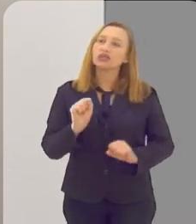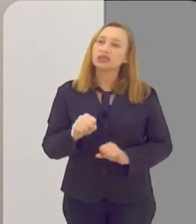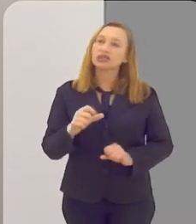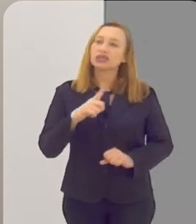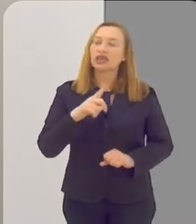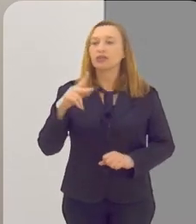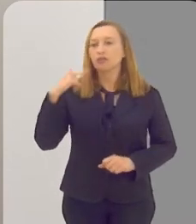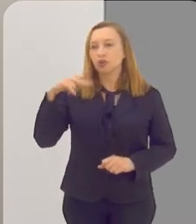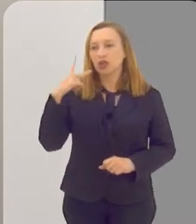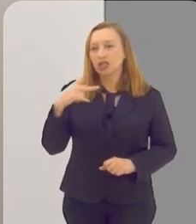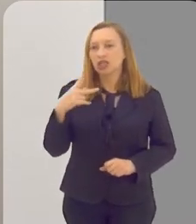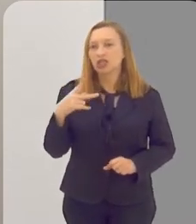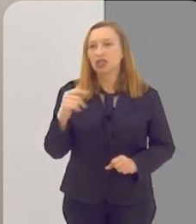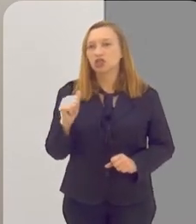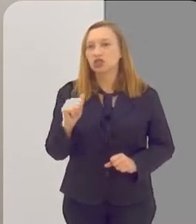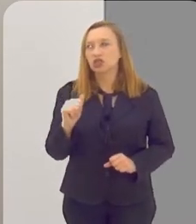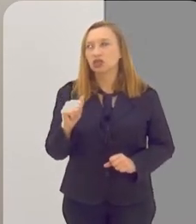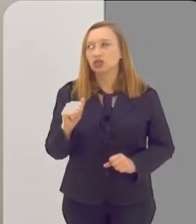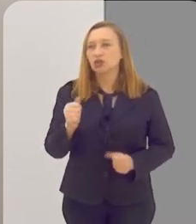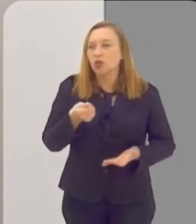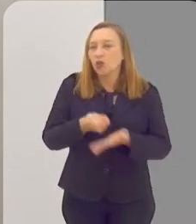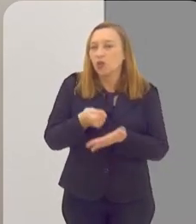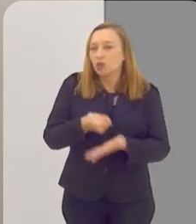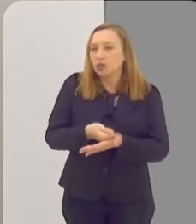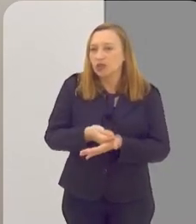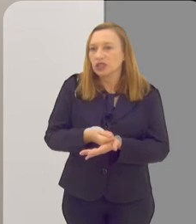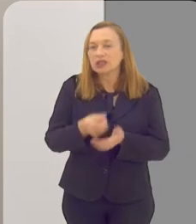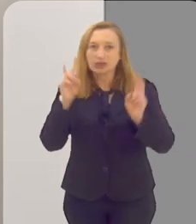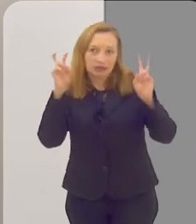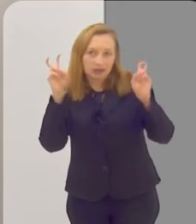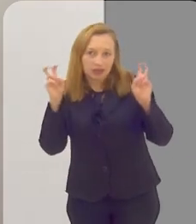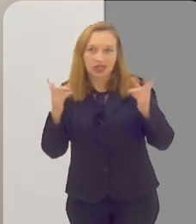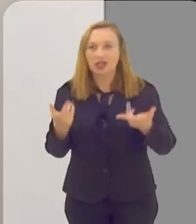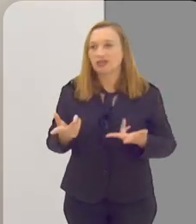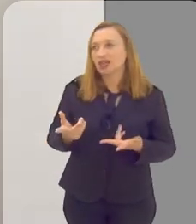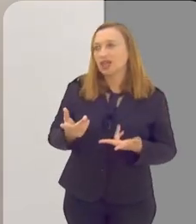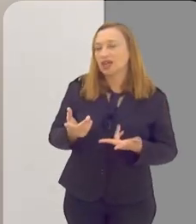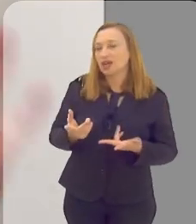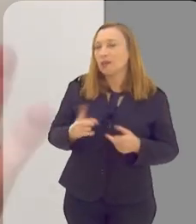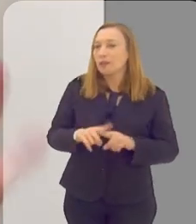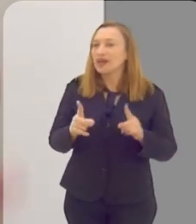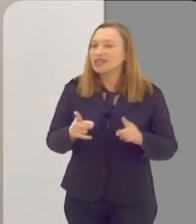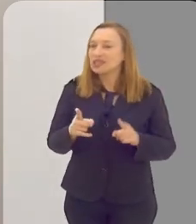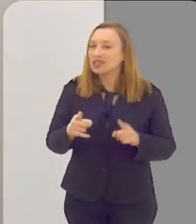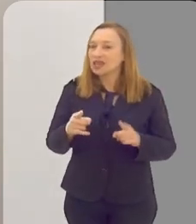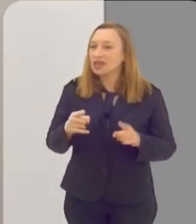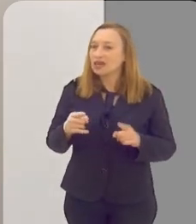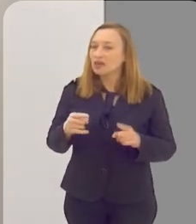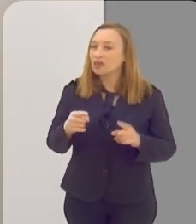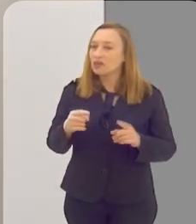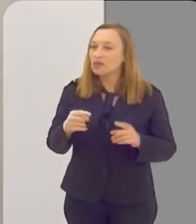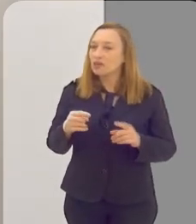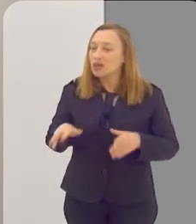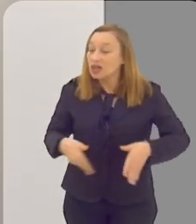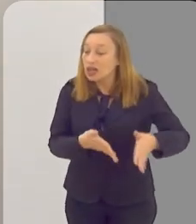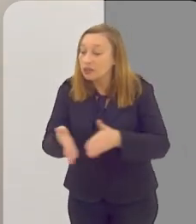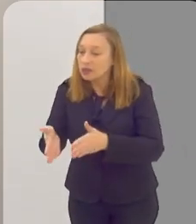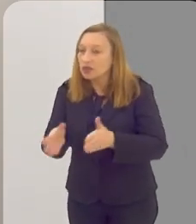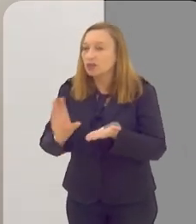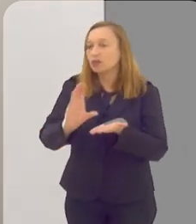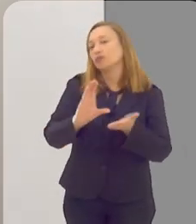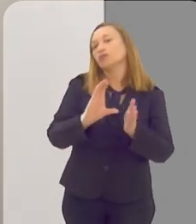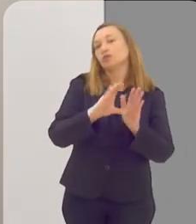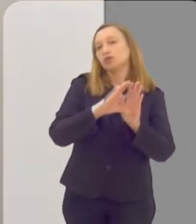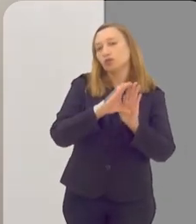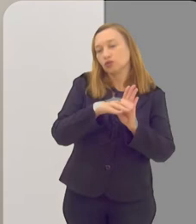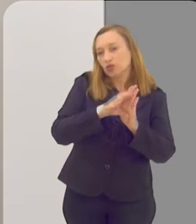gente pode sim ter políticas que obriguem, né? Não gosto de falar essa palavra, mas que tenham metas para